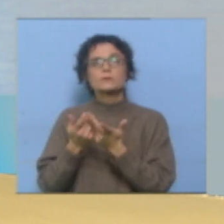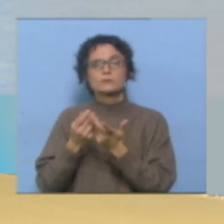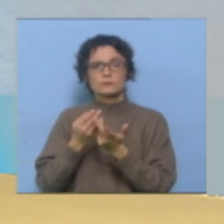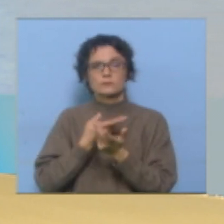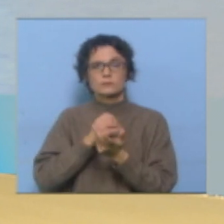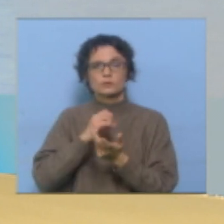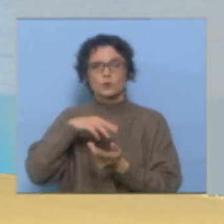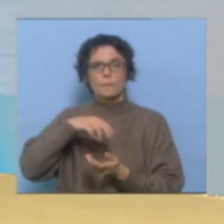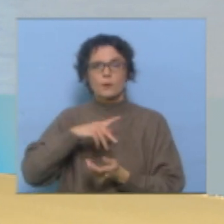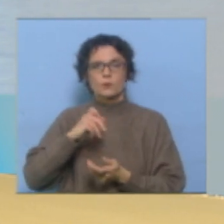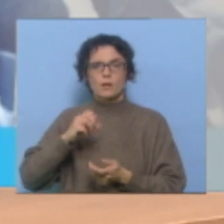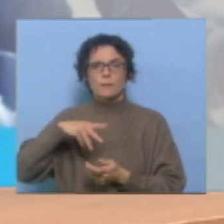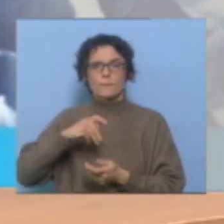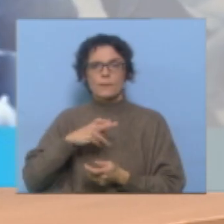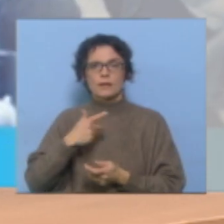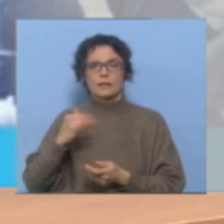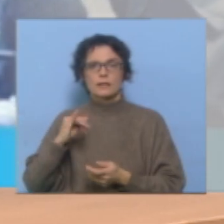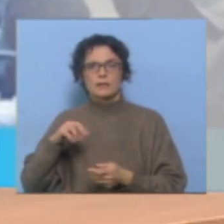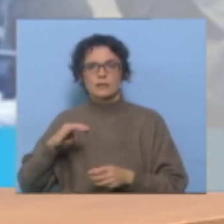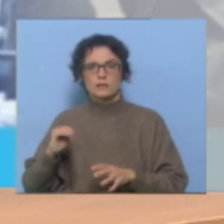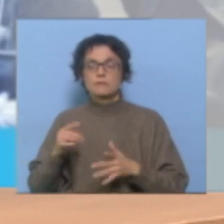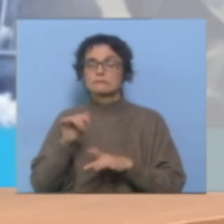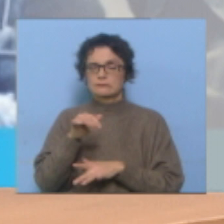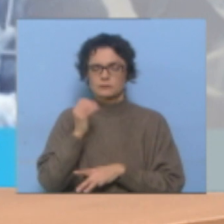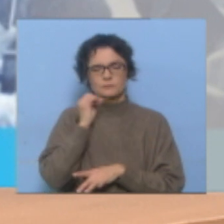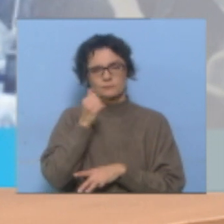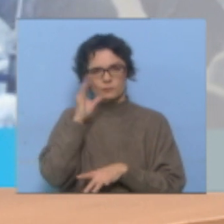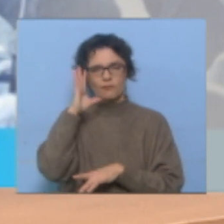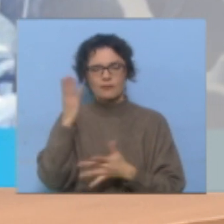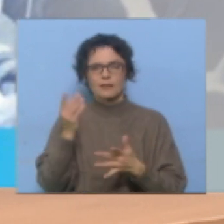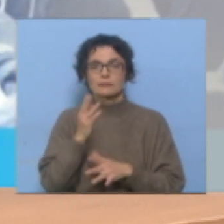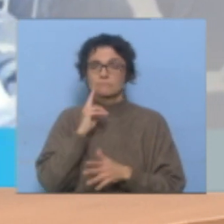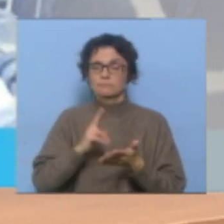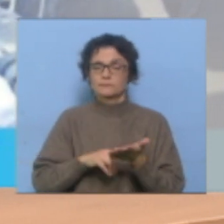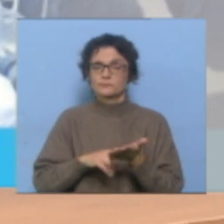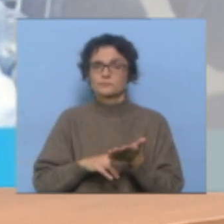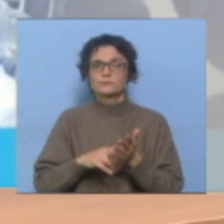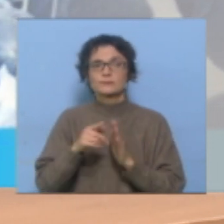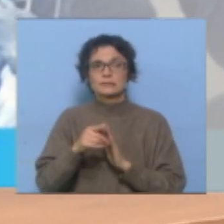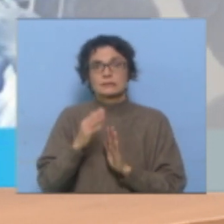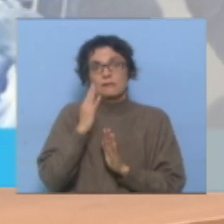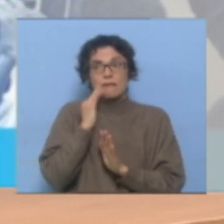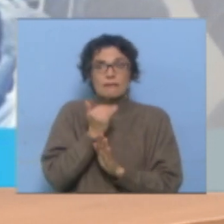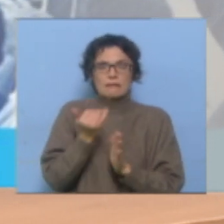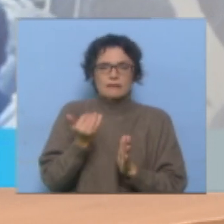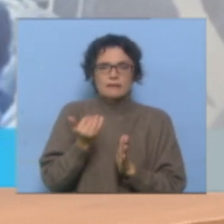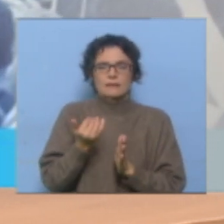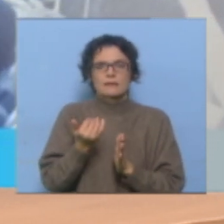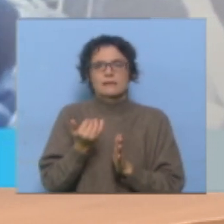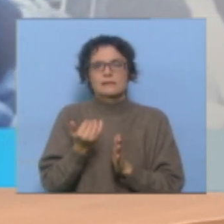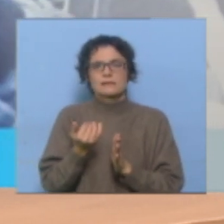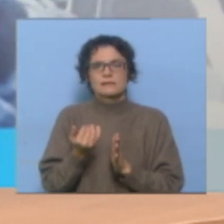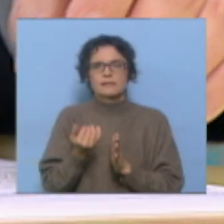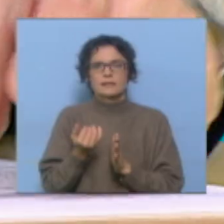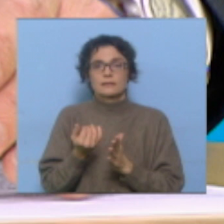Martins. Boa tarde. É verdade, pelo menos tentei que isso